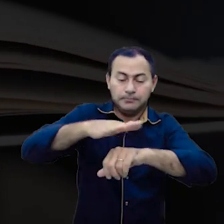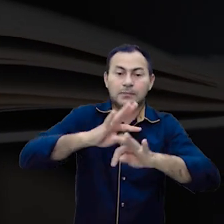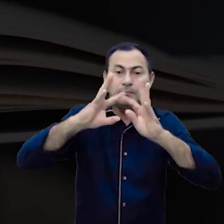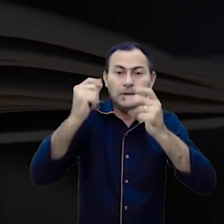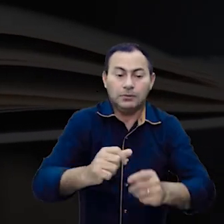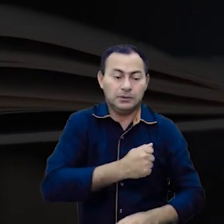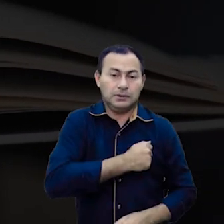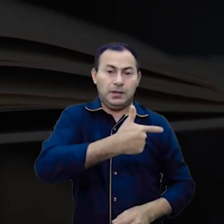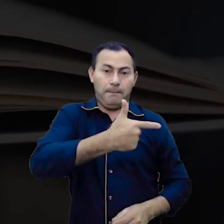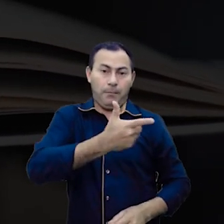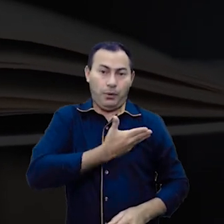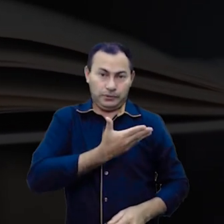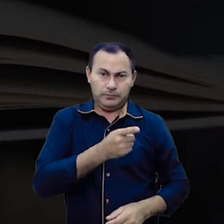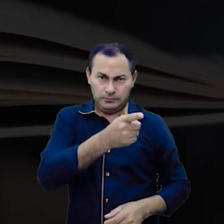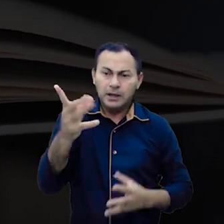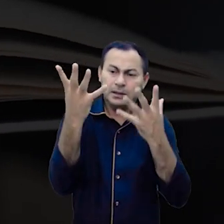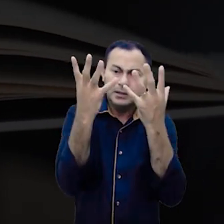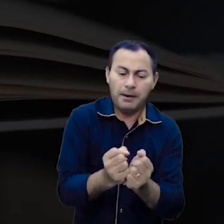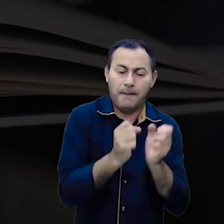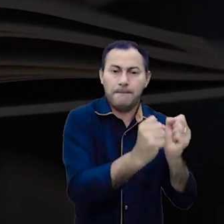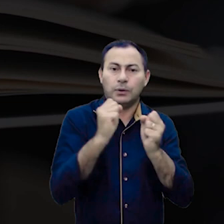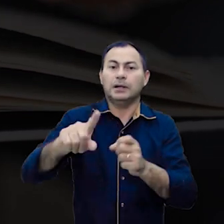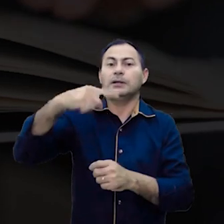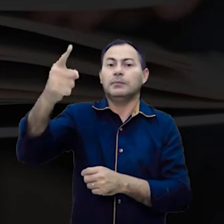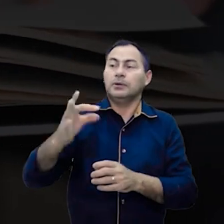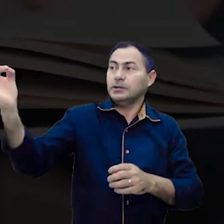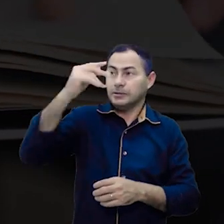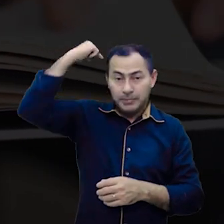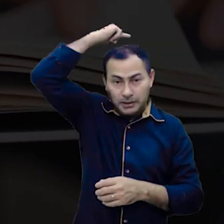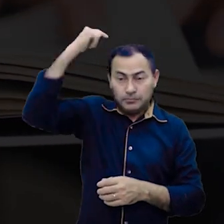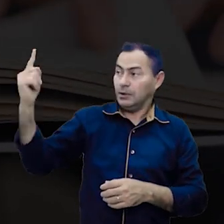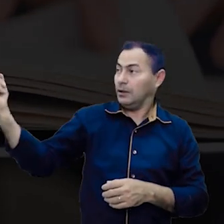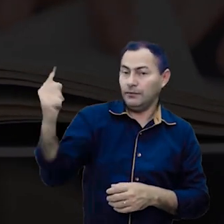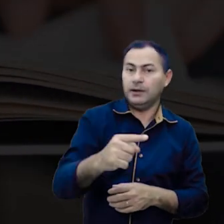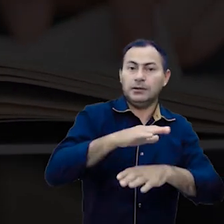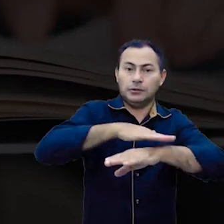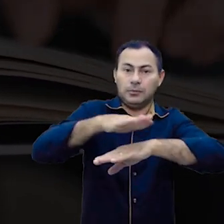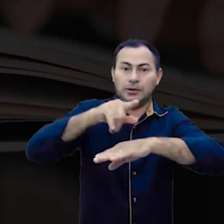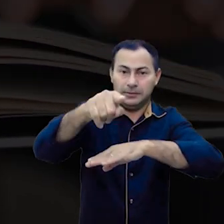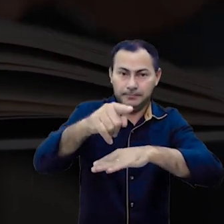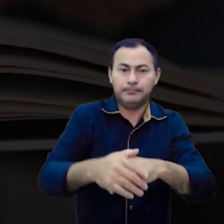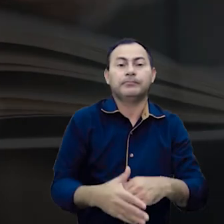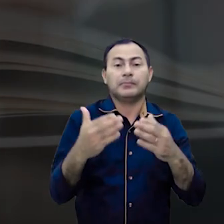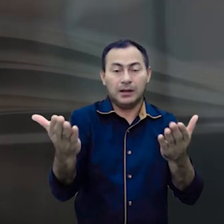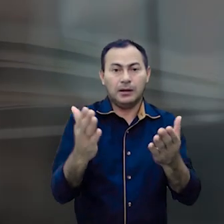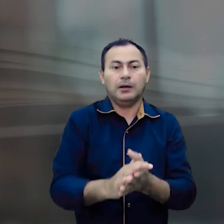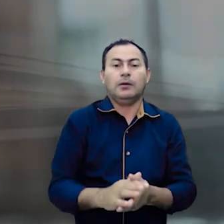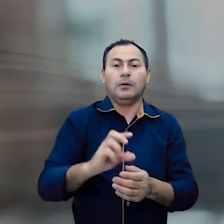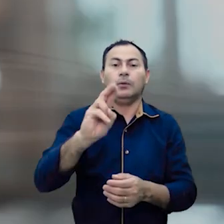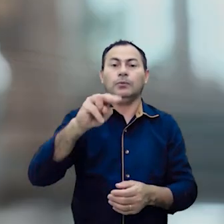estava sobre todos os apóstolos vocês receberam poder depois que o Espírito Santo vier sobre vocês